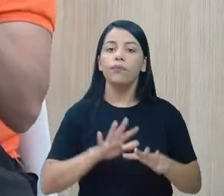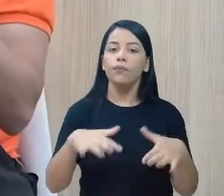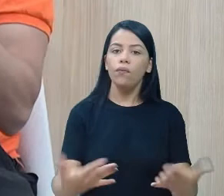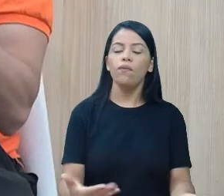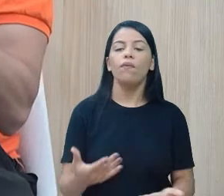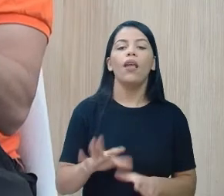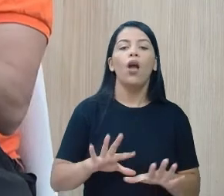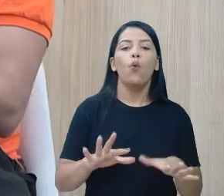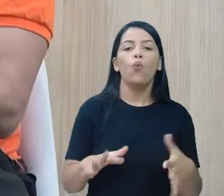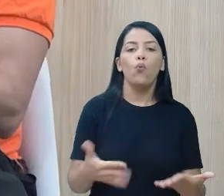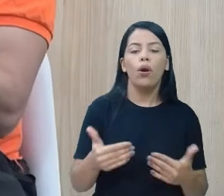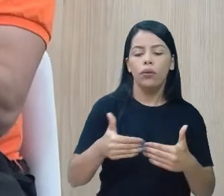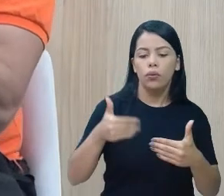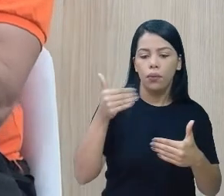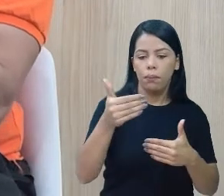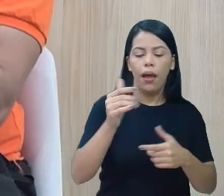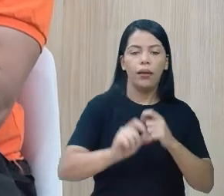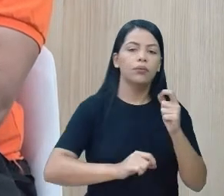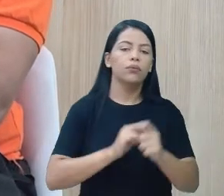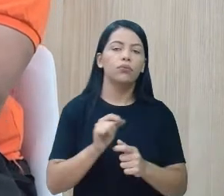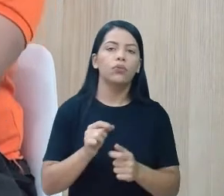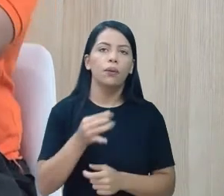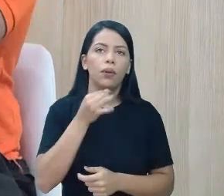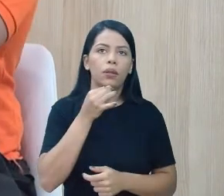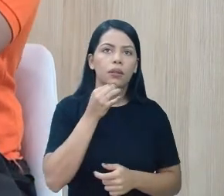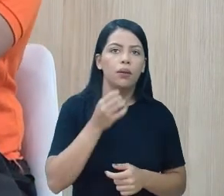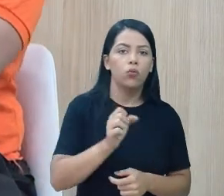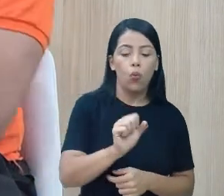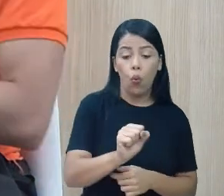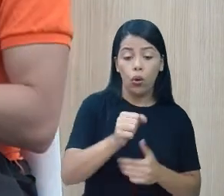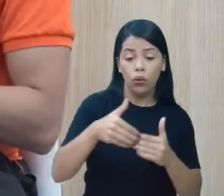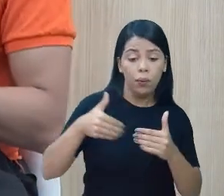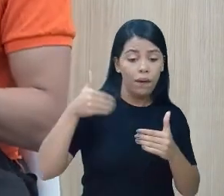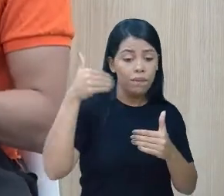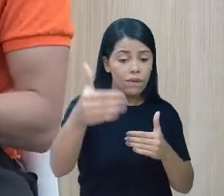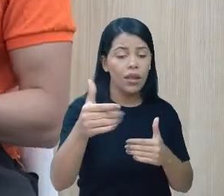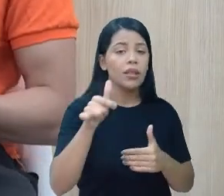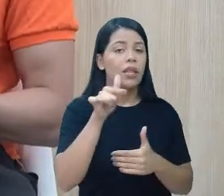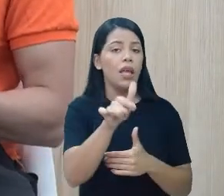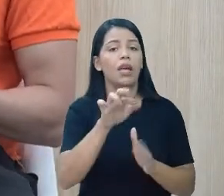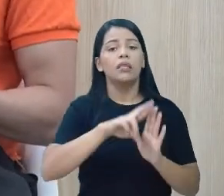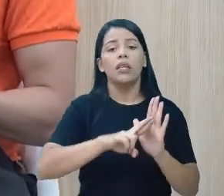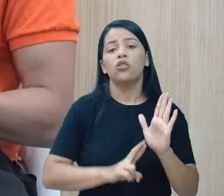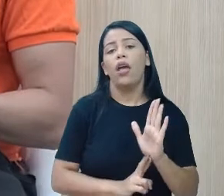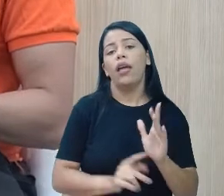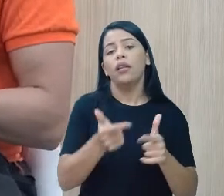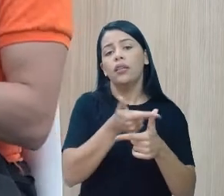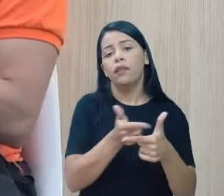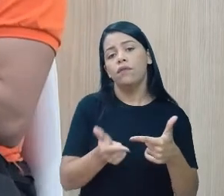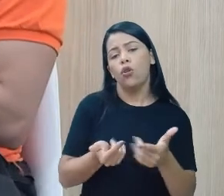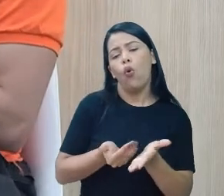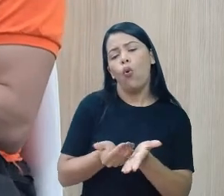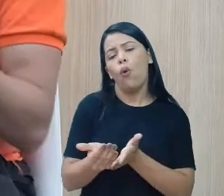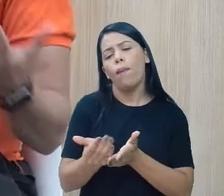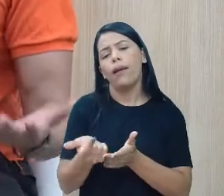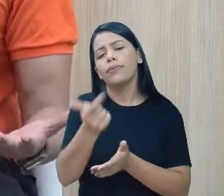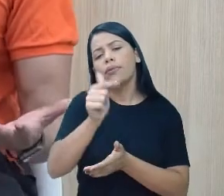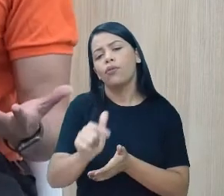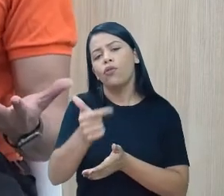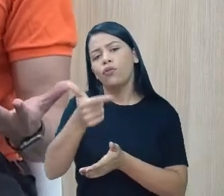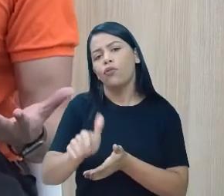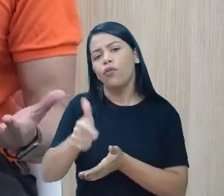quando parte aí dos 8 em diante, esses critérios de divisibilidade começam a se